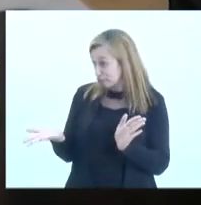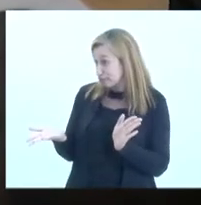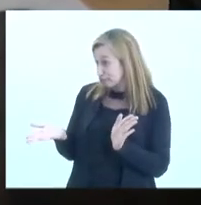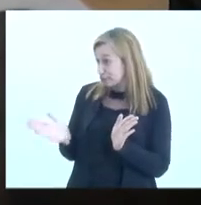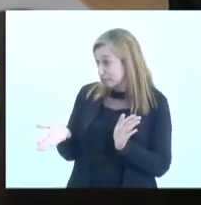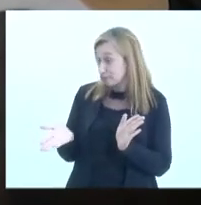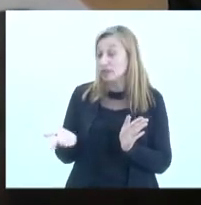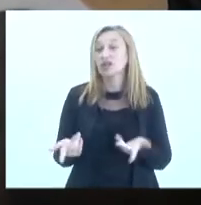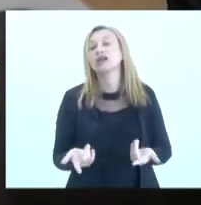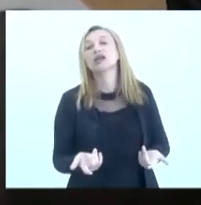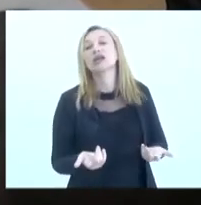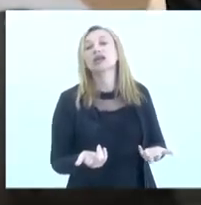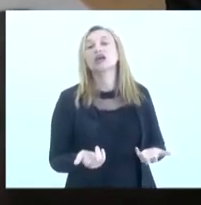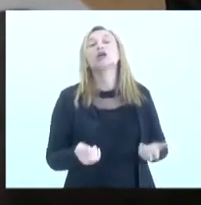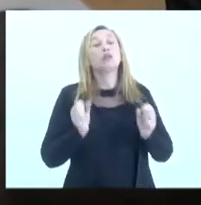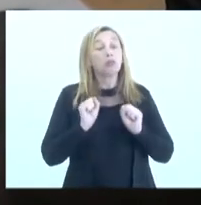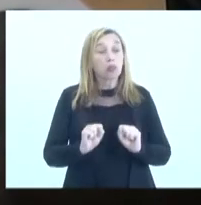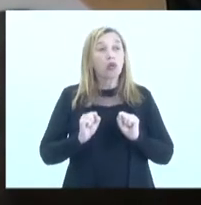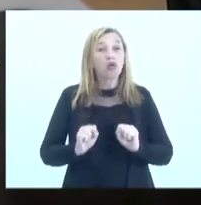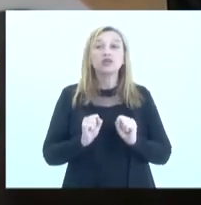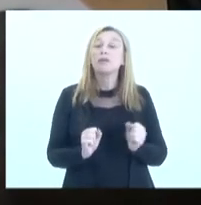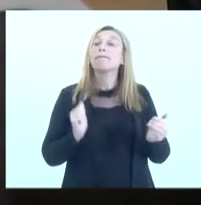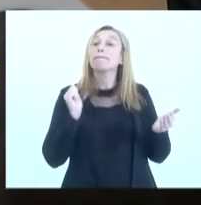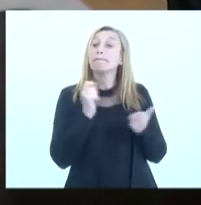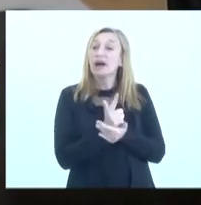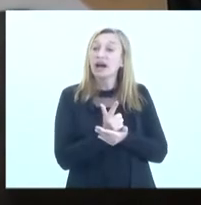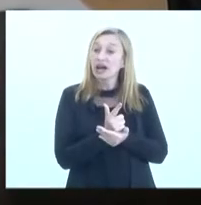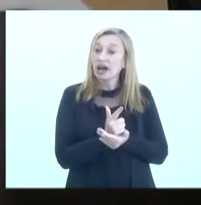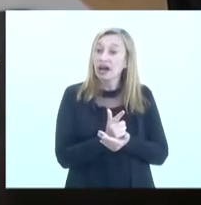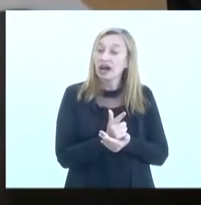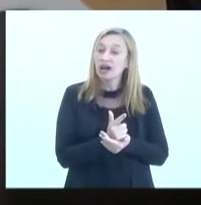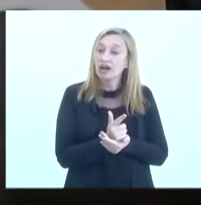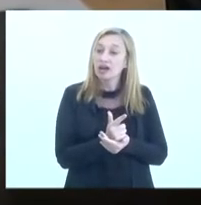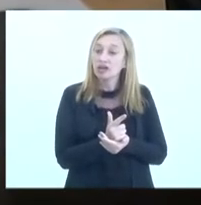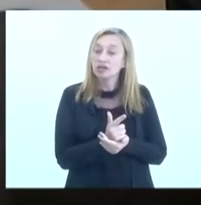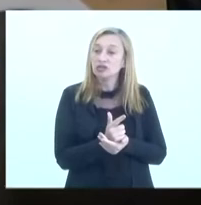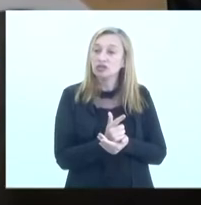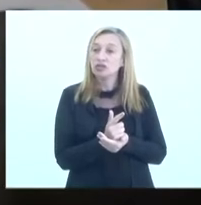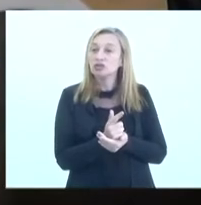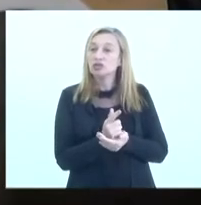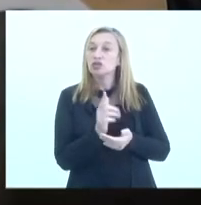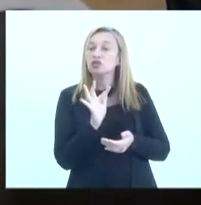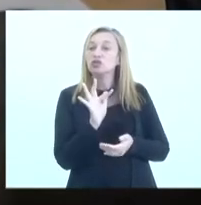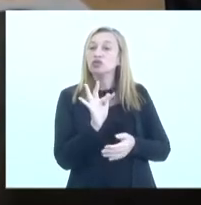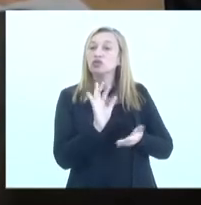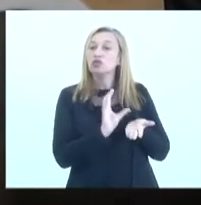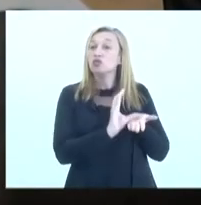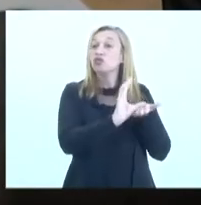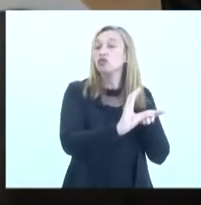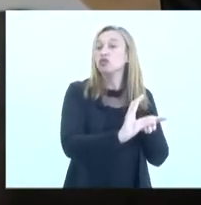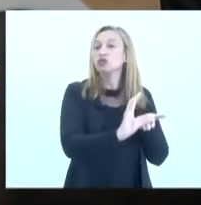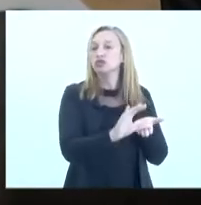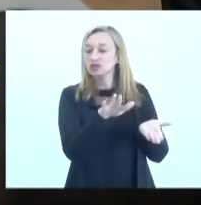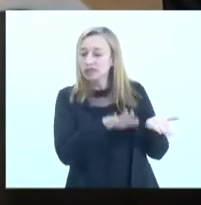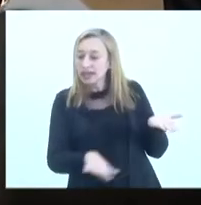tem que pagar. E a gente pode pagar para os fundos. Que fundos são esses? Fundo da criança e do adolescente, fundo